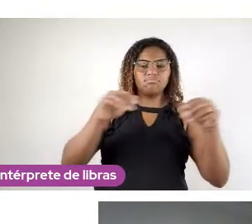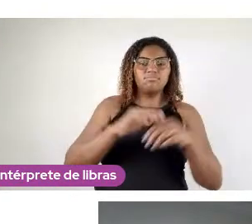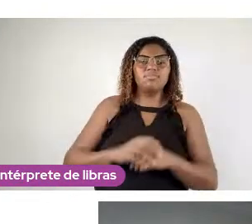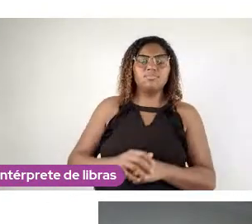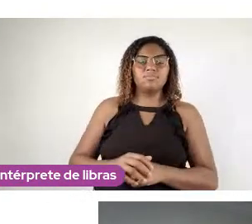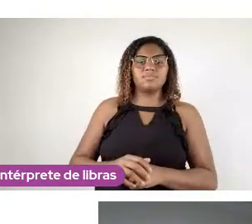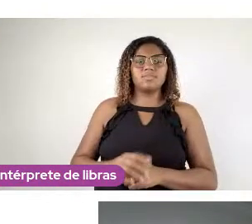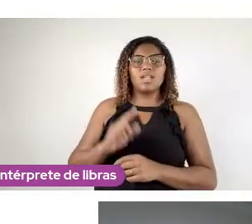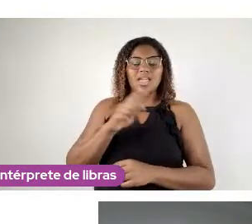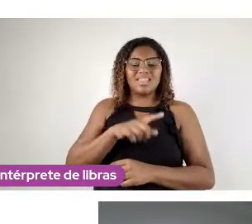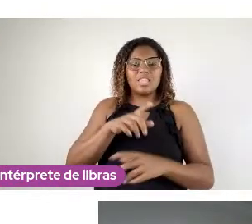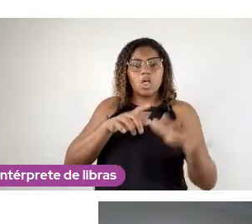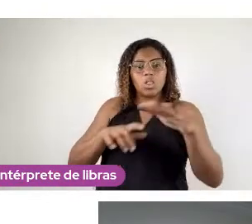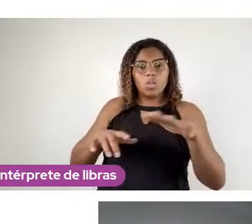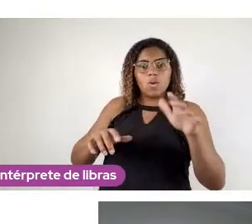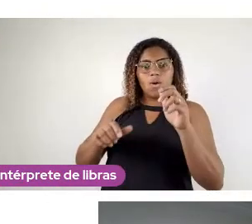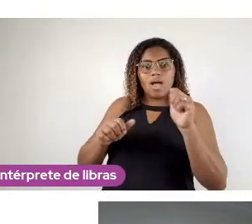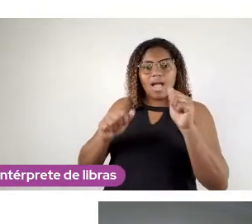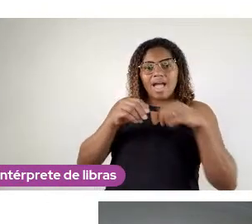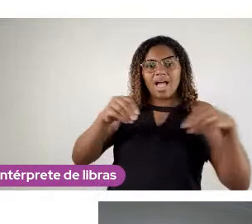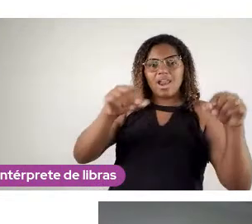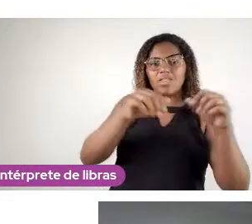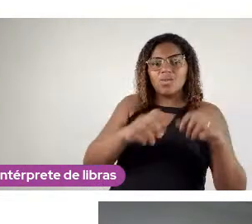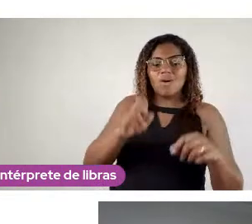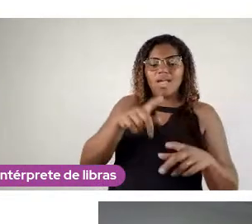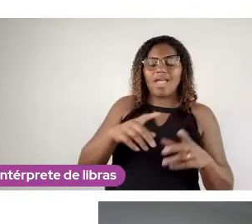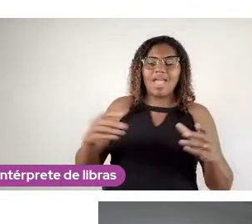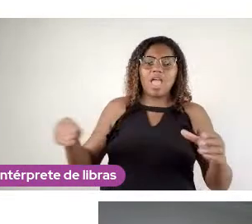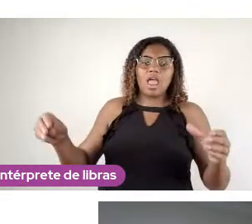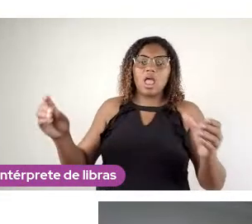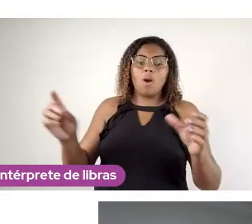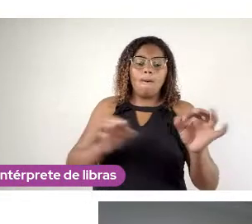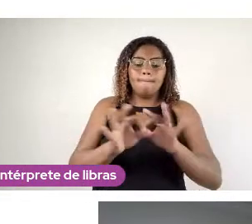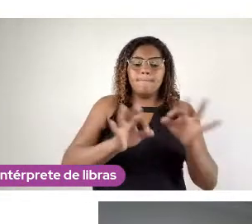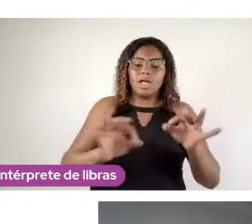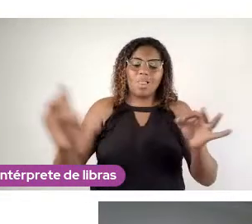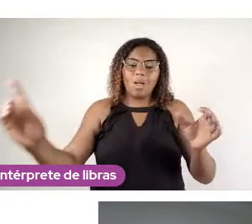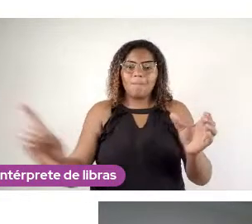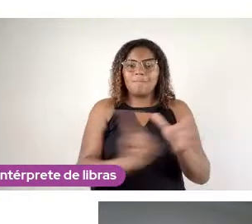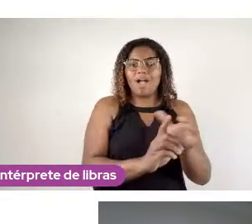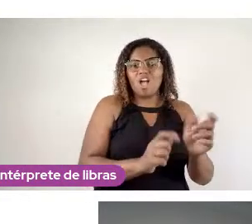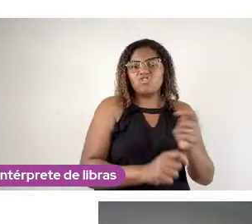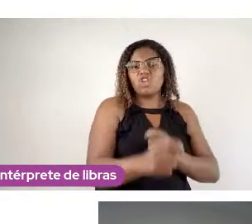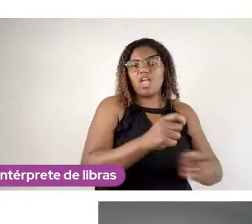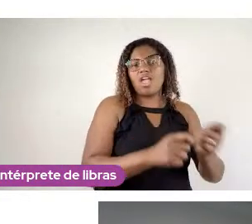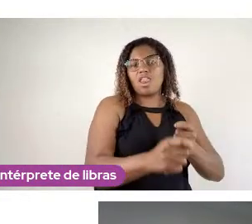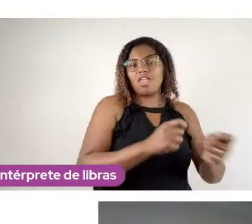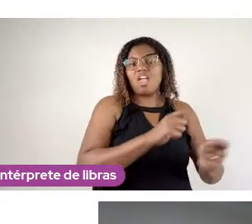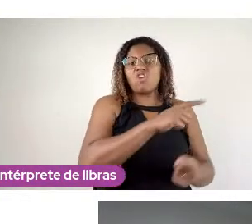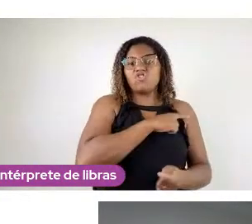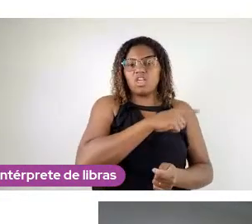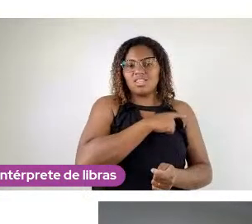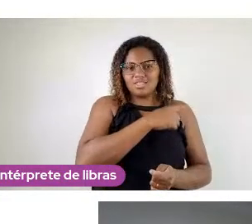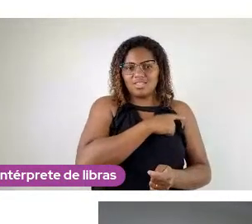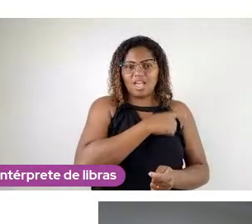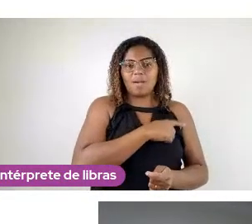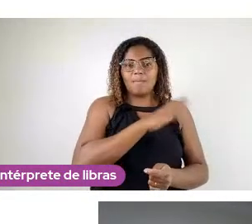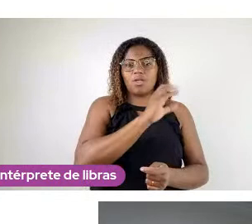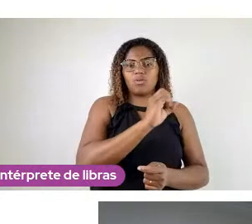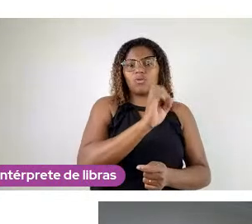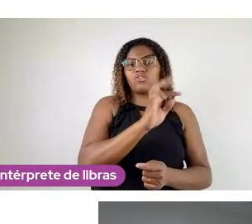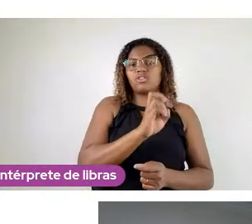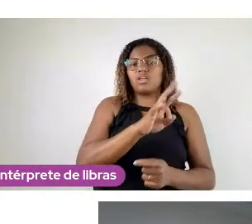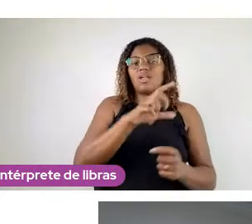elas vão se incluir no plano municipal de gerenciamento costeiro e no plano de intervenção. Então, a gente tem o plano